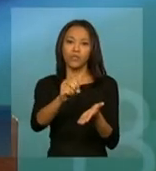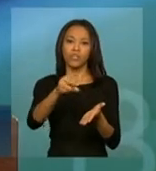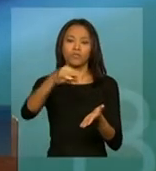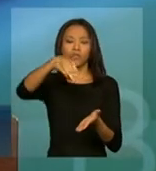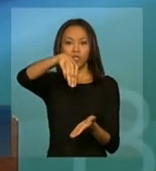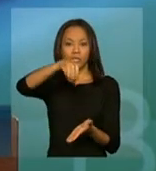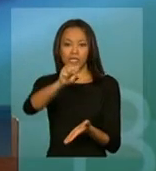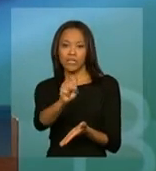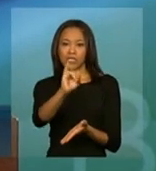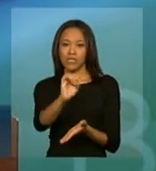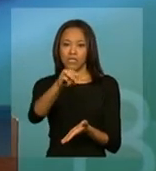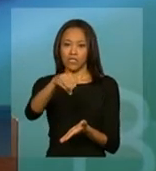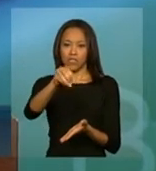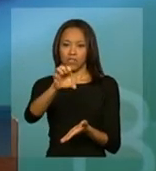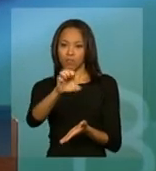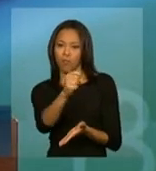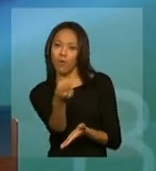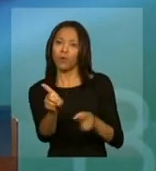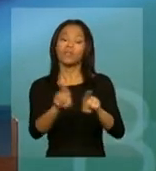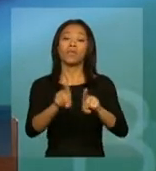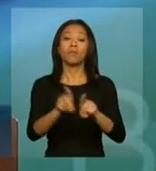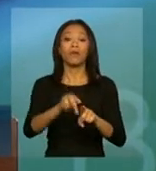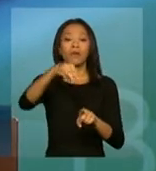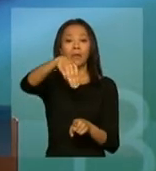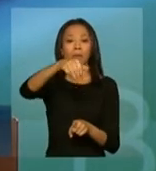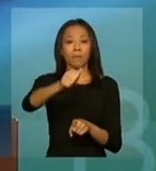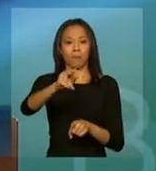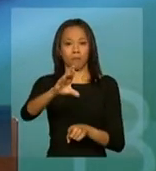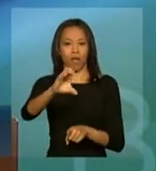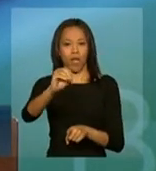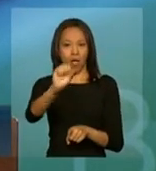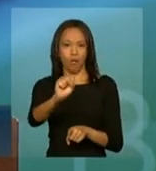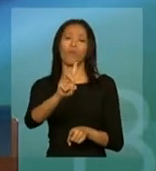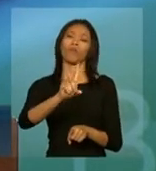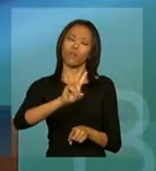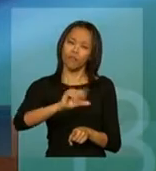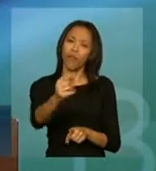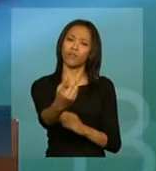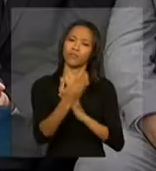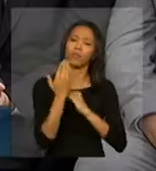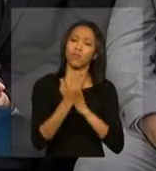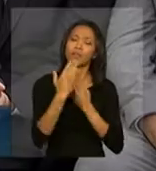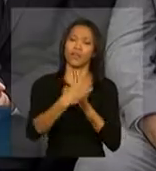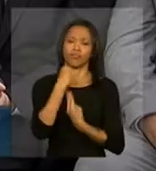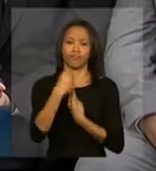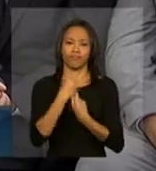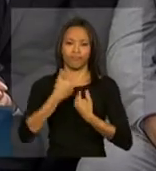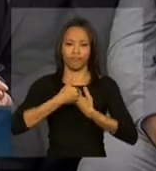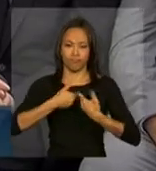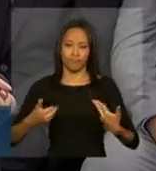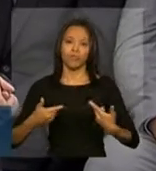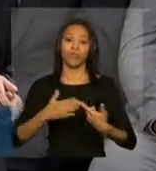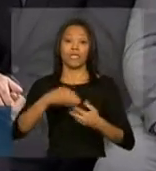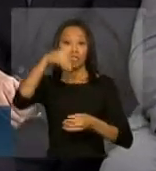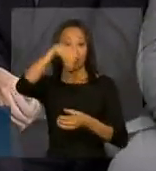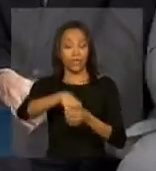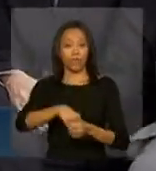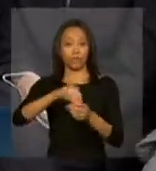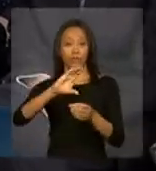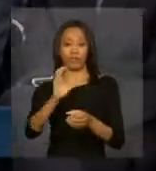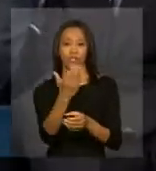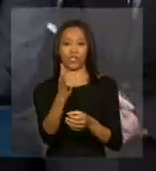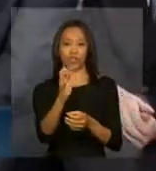Simões. Saudar o Marco Antônio de Oliveira, que vai chefiar o nosso assessoria especial, Luiz Ribeiro, meu chefe de gabinete.